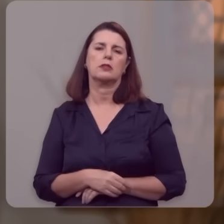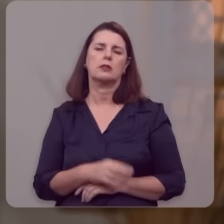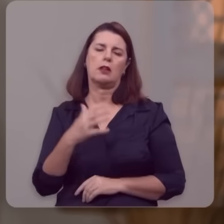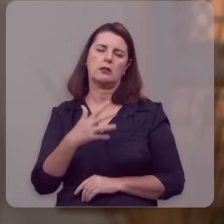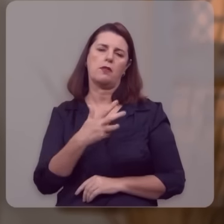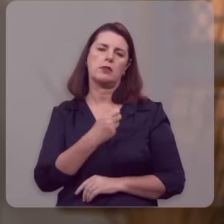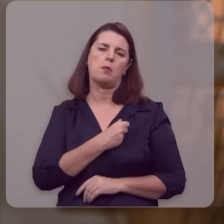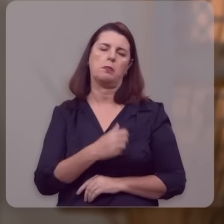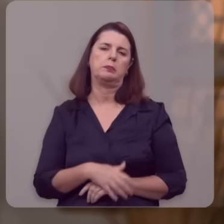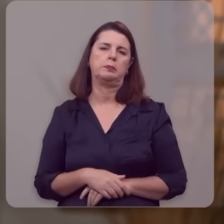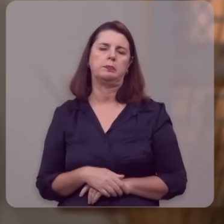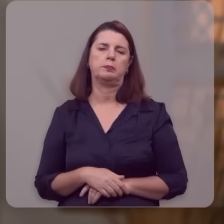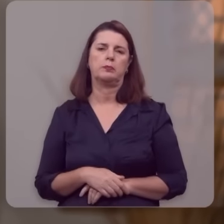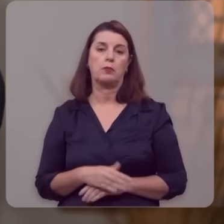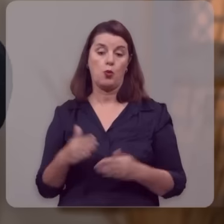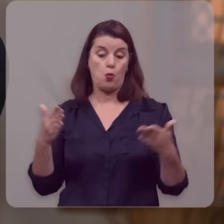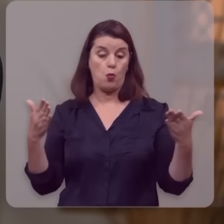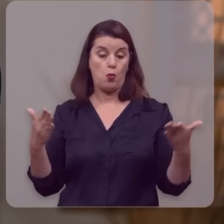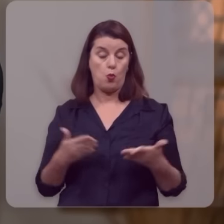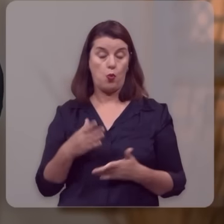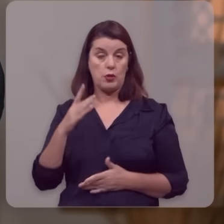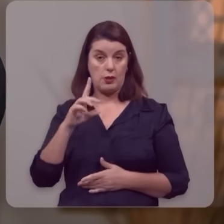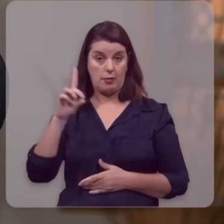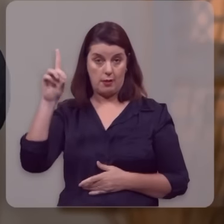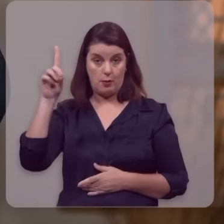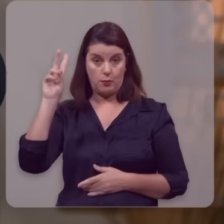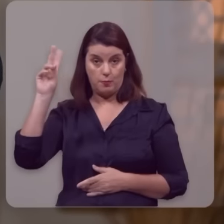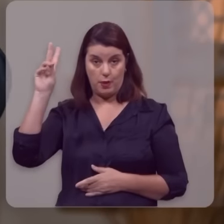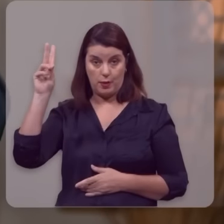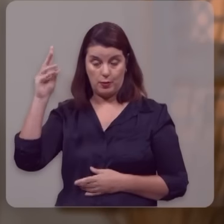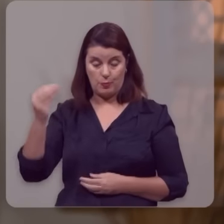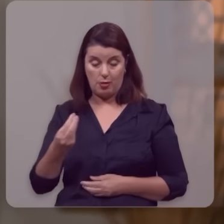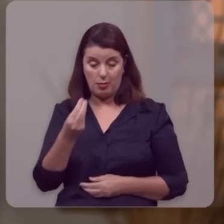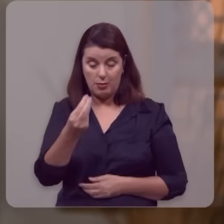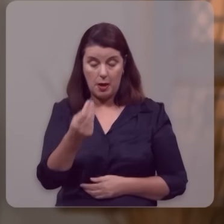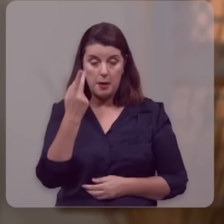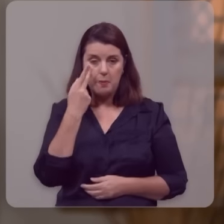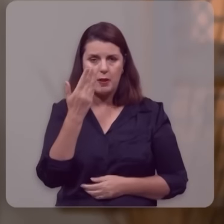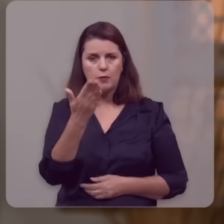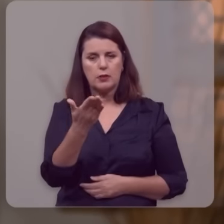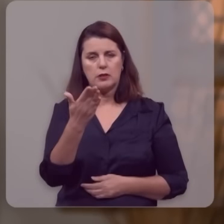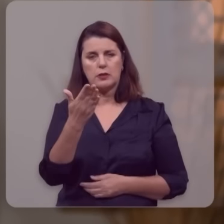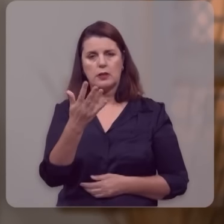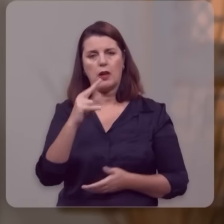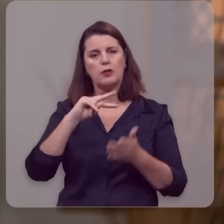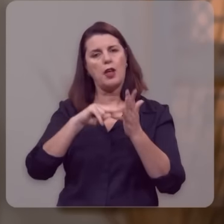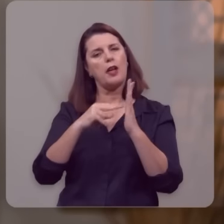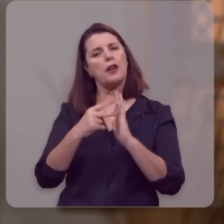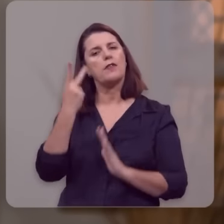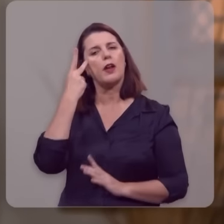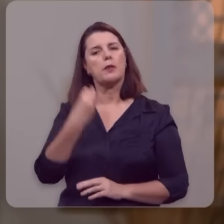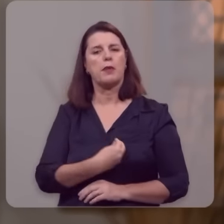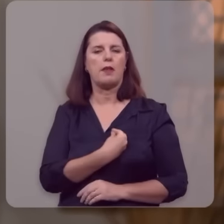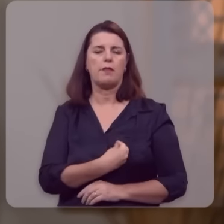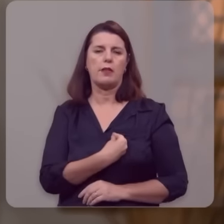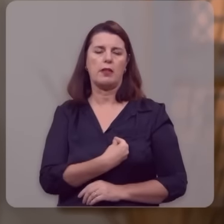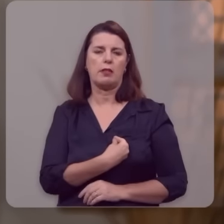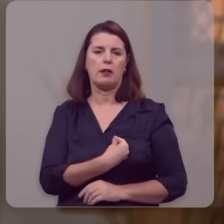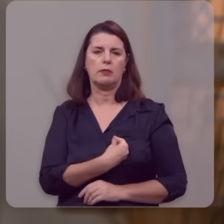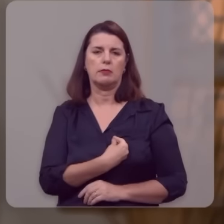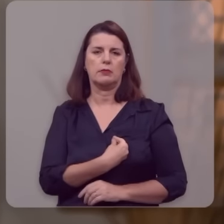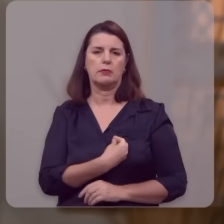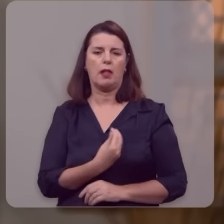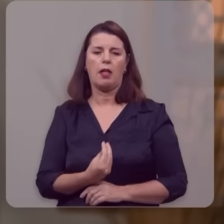caminho da salvação hoje esse Deus quer dar a você sentido para viver quer dar a